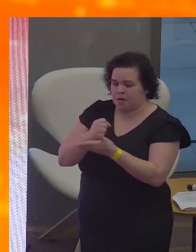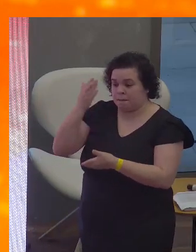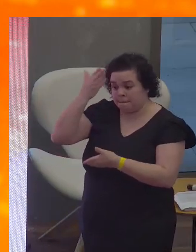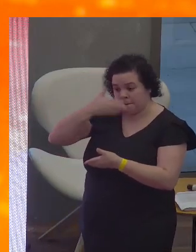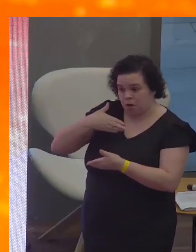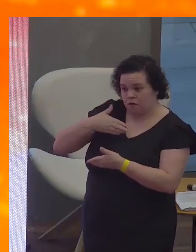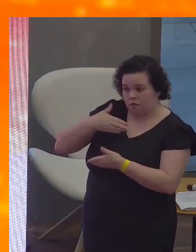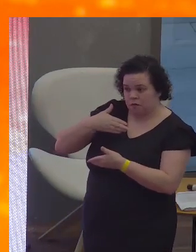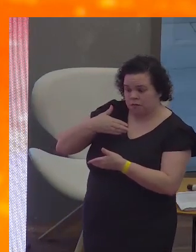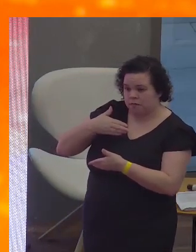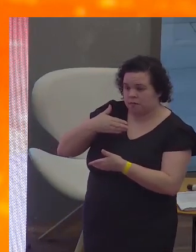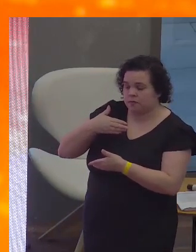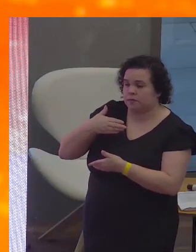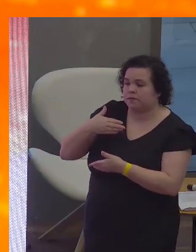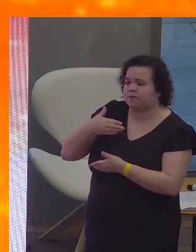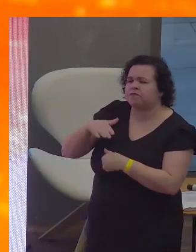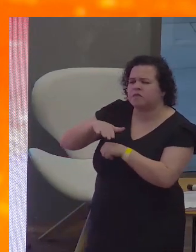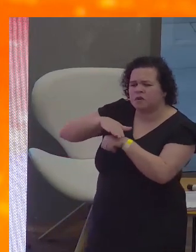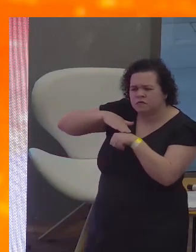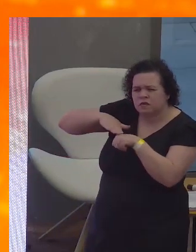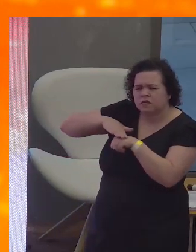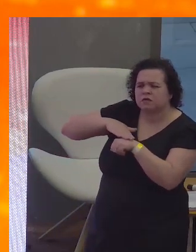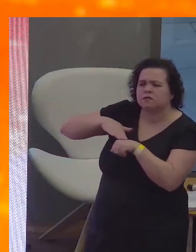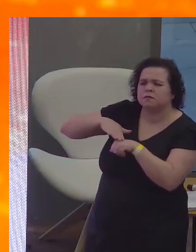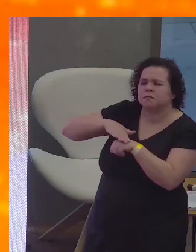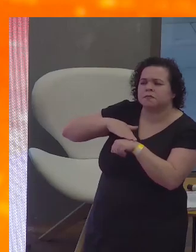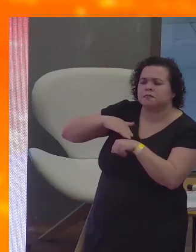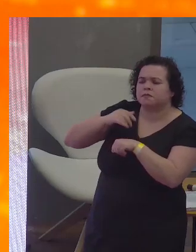alegações. E aí, conversando, né,